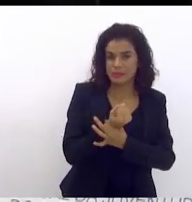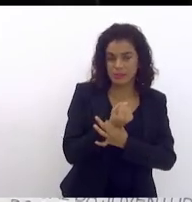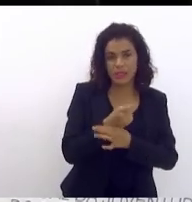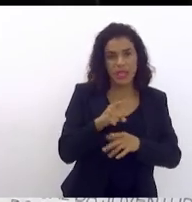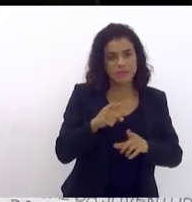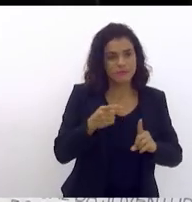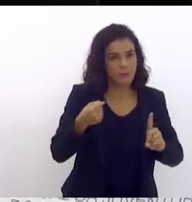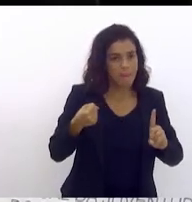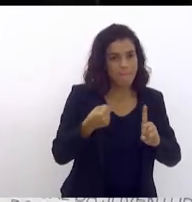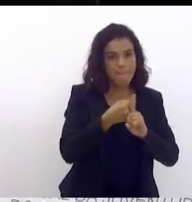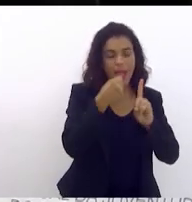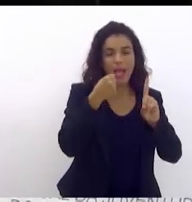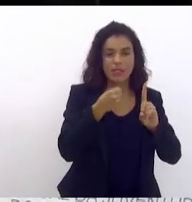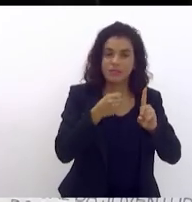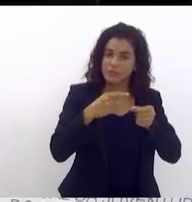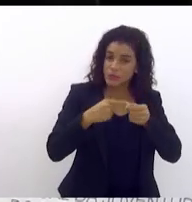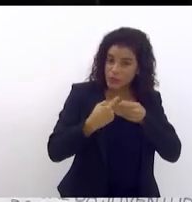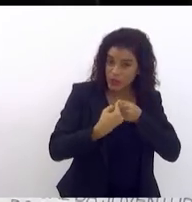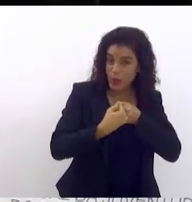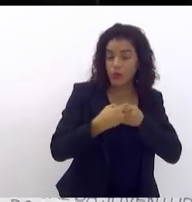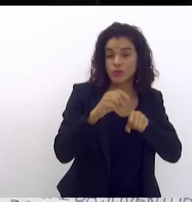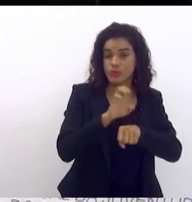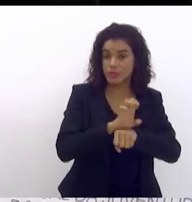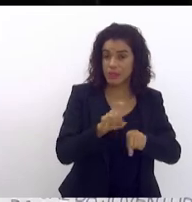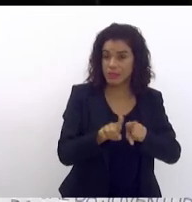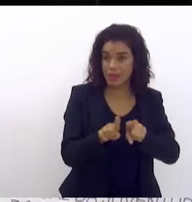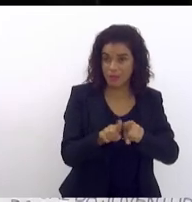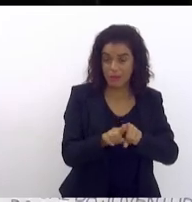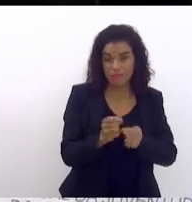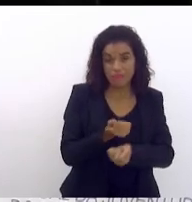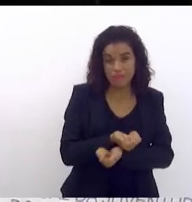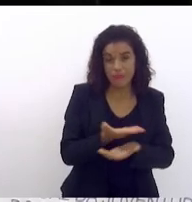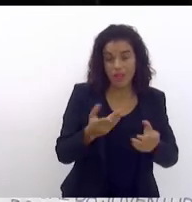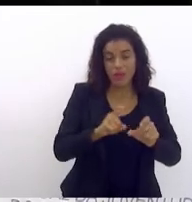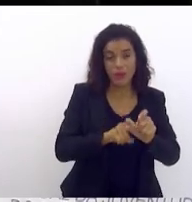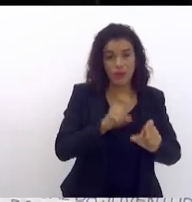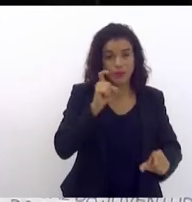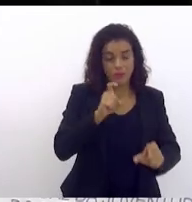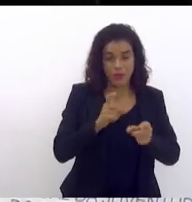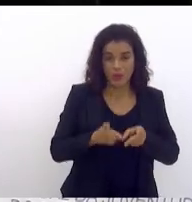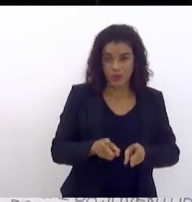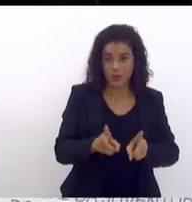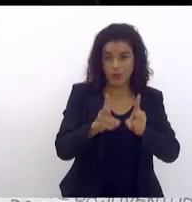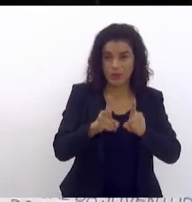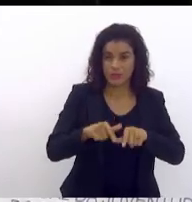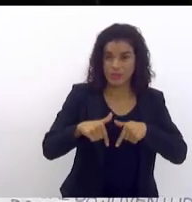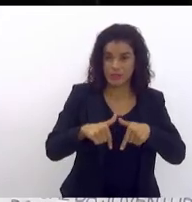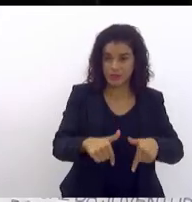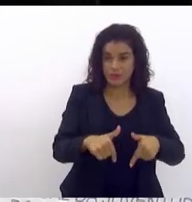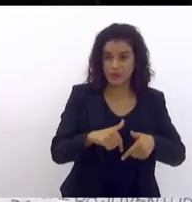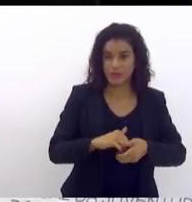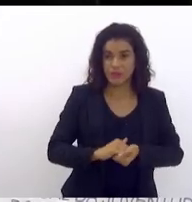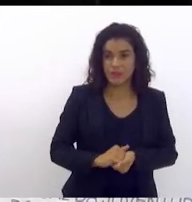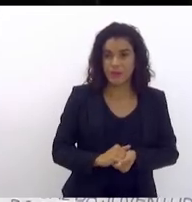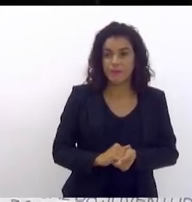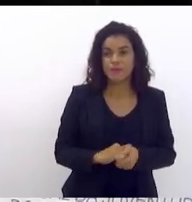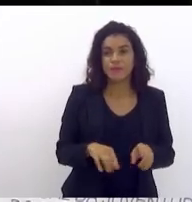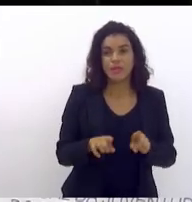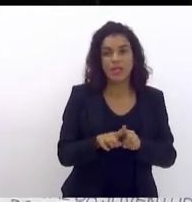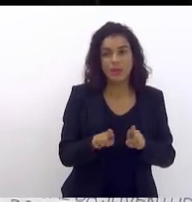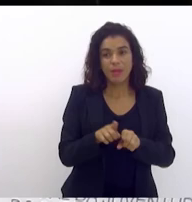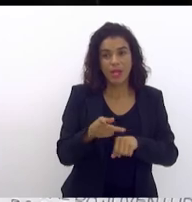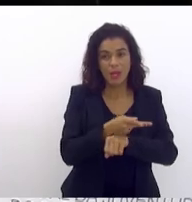impactar no interior do Estado e vão dotá-lo de autonomia garantindo a continuidade das ações que ela busque